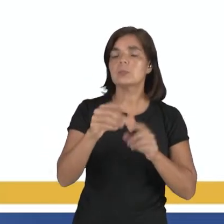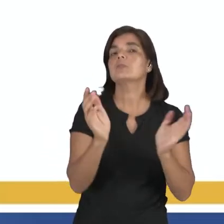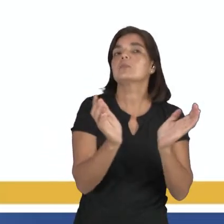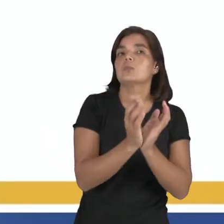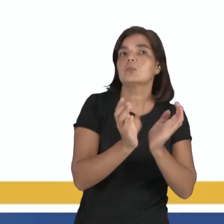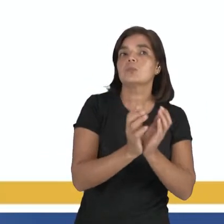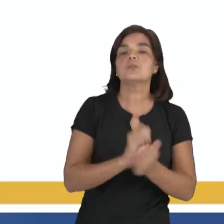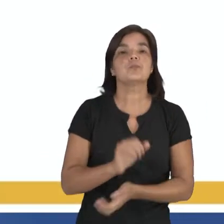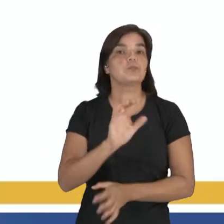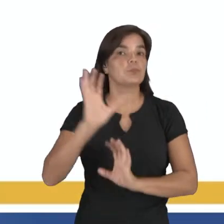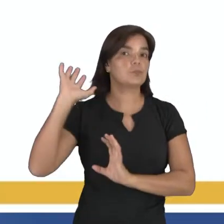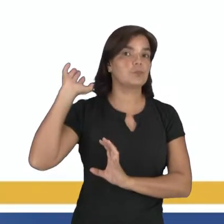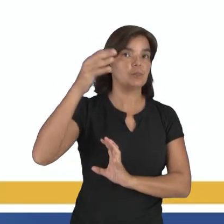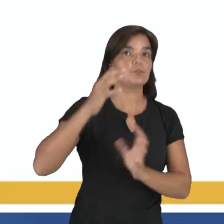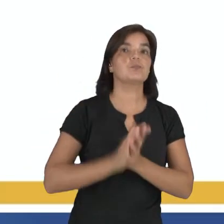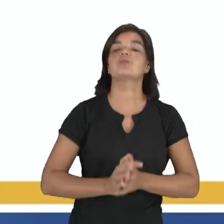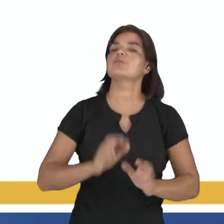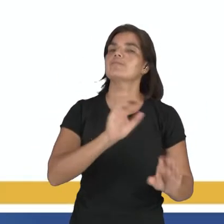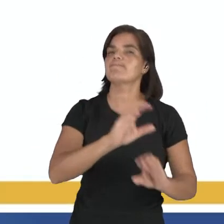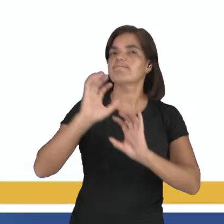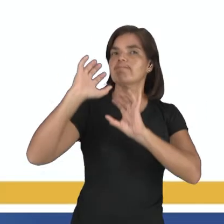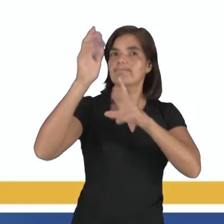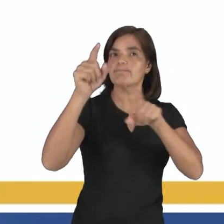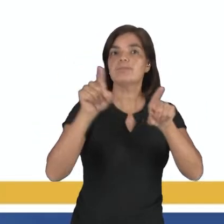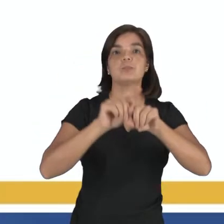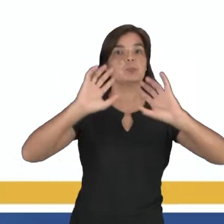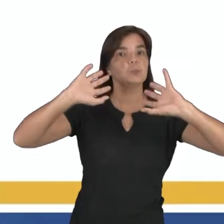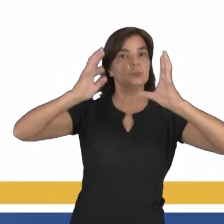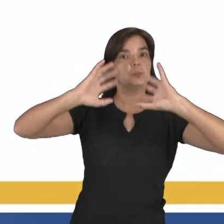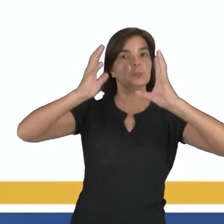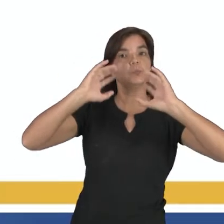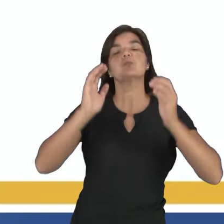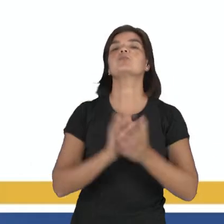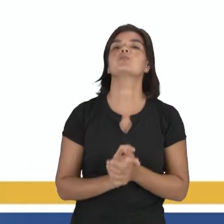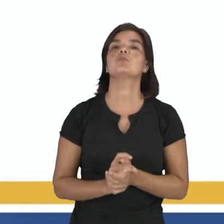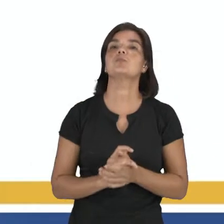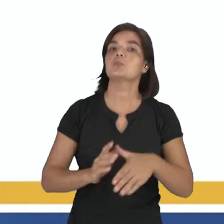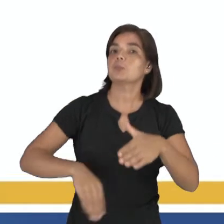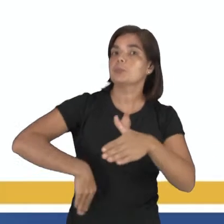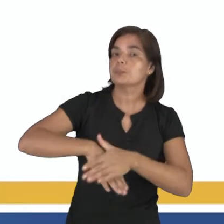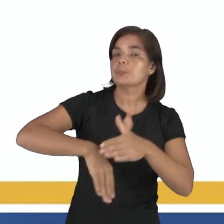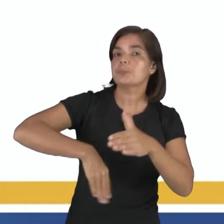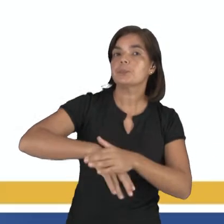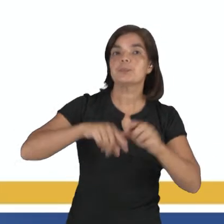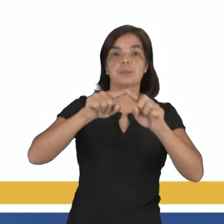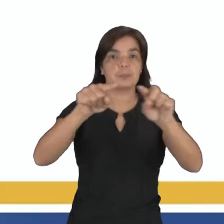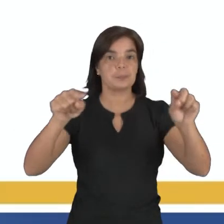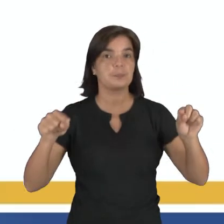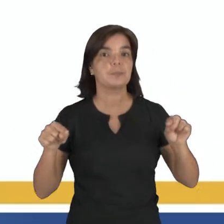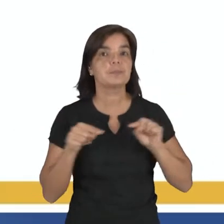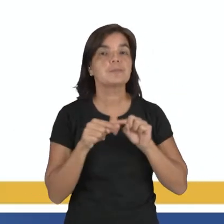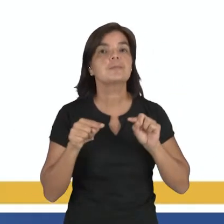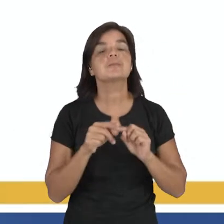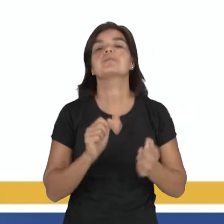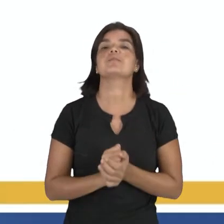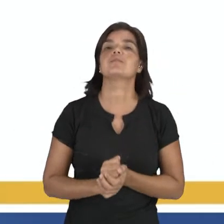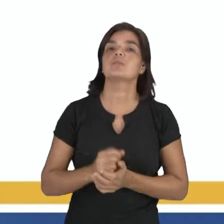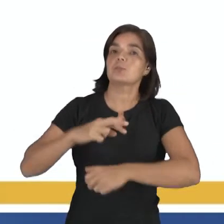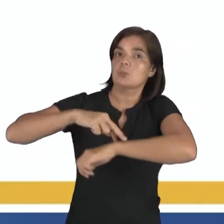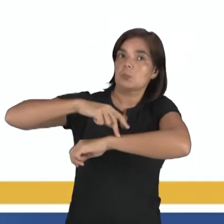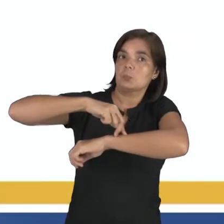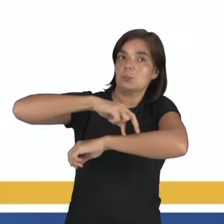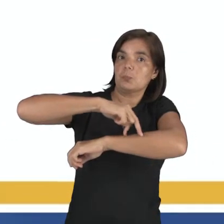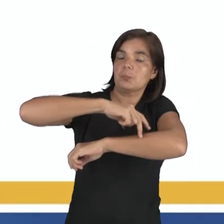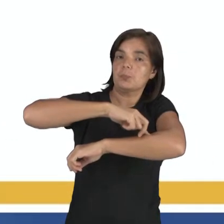O handebol, o basquete, o voleibol, o futsal. Temos aí também a